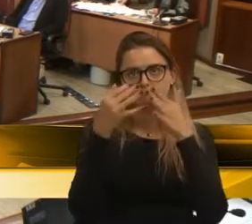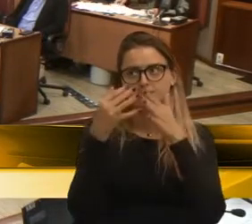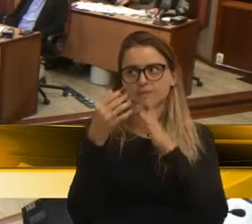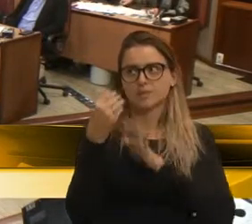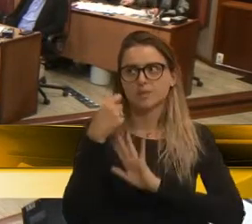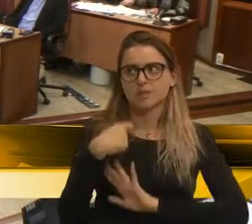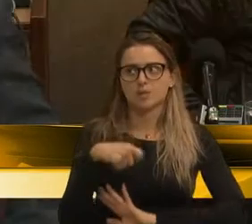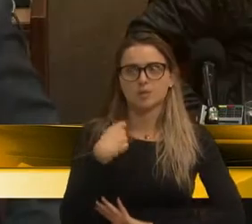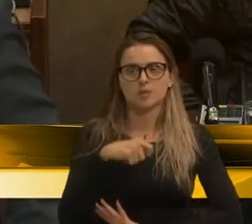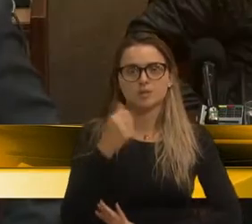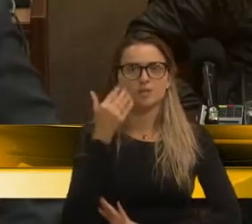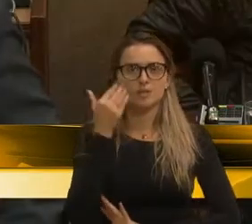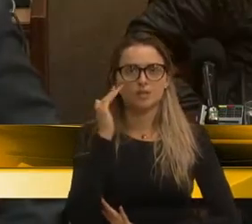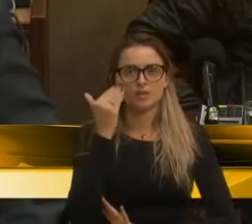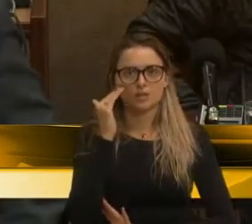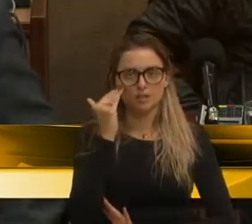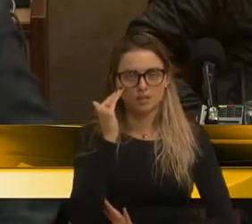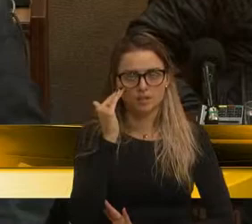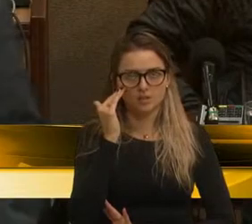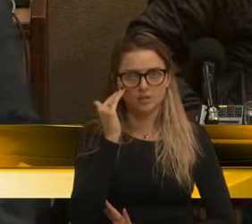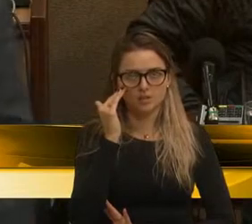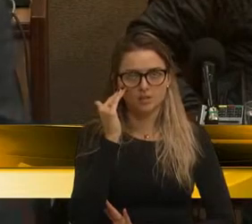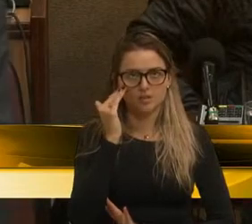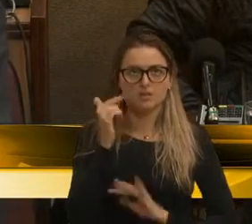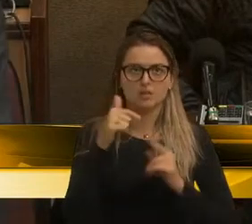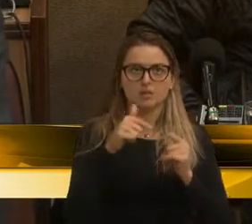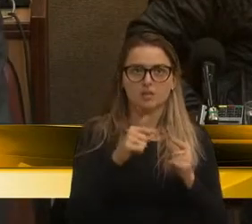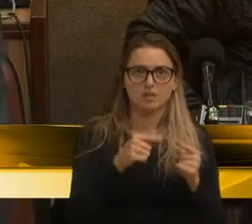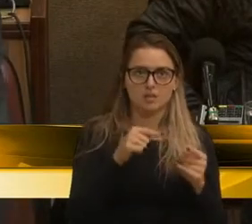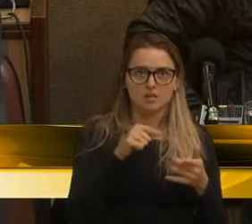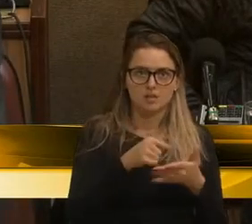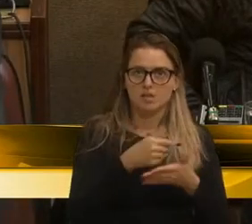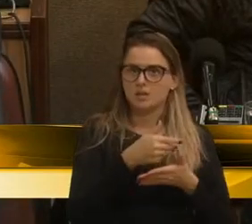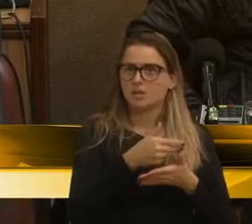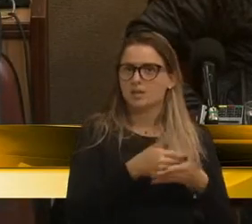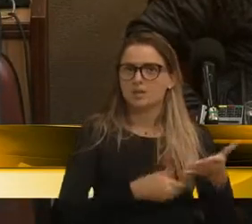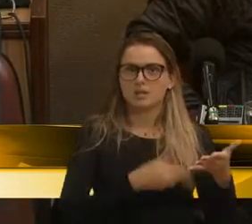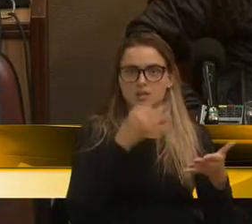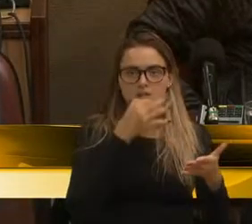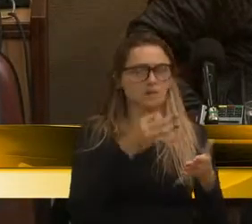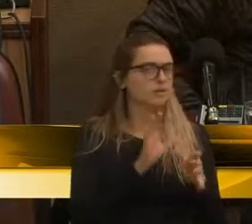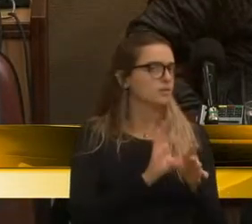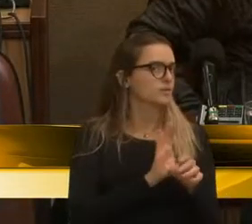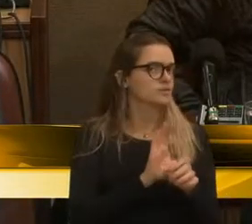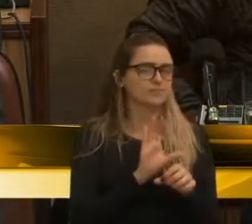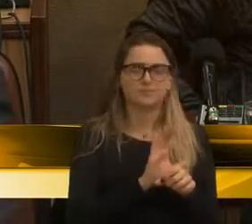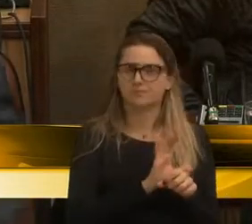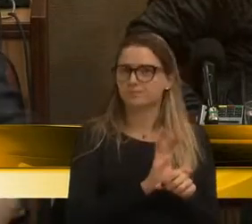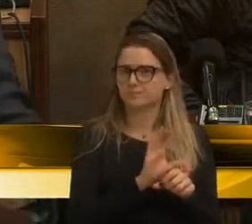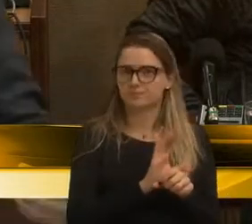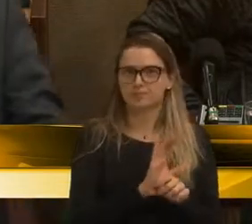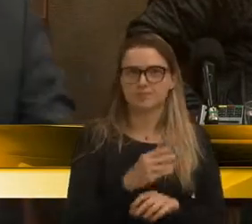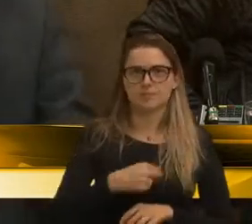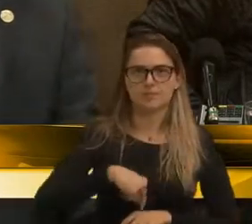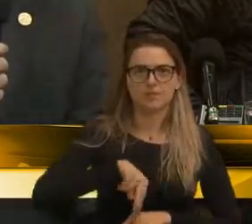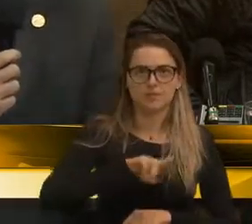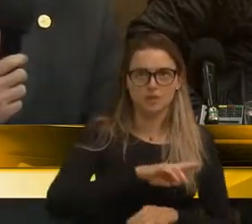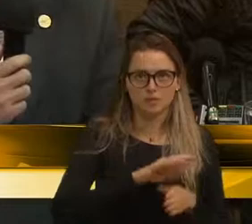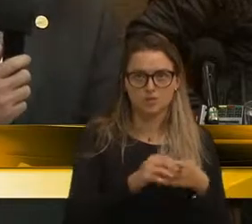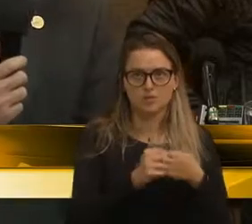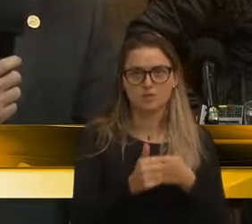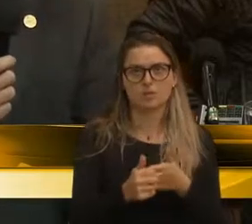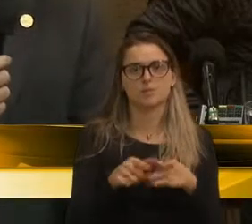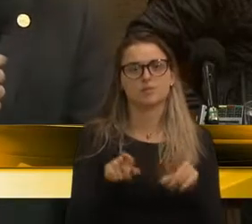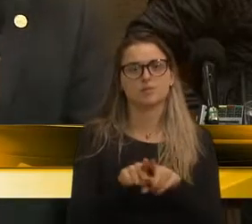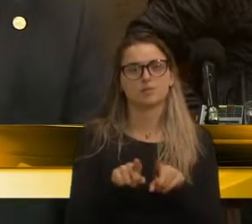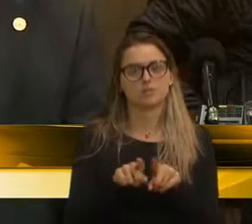então que esse parecer pela inconstitucionalidade que nós estaremos acompanhando também